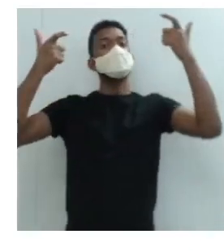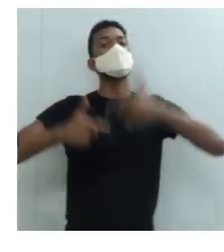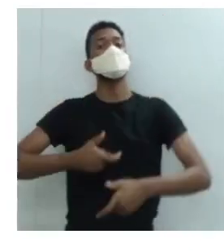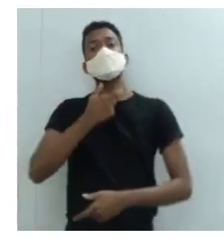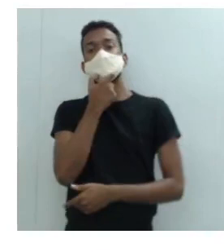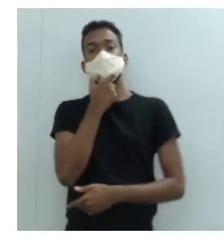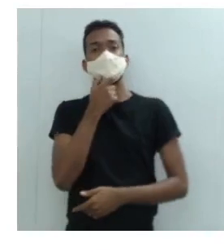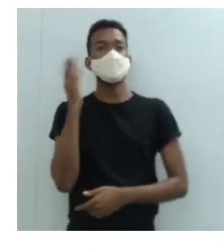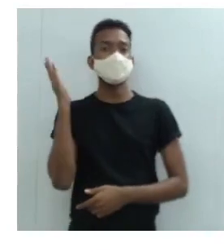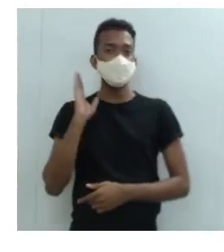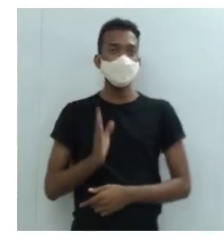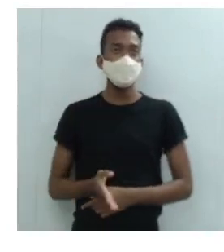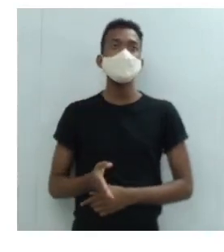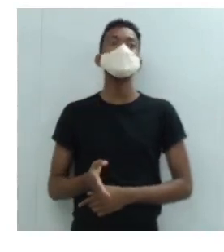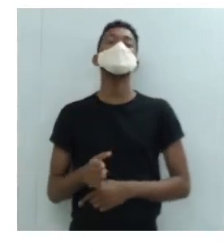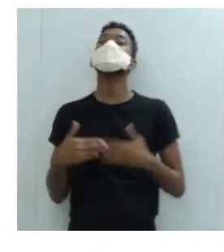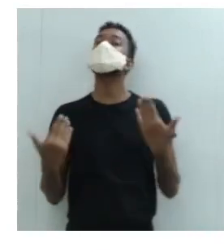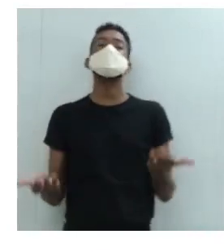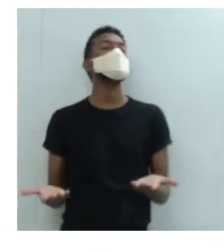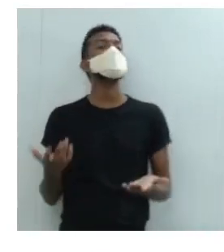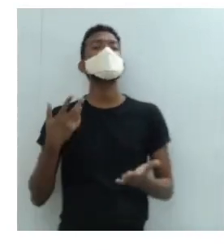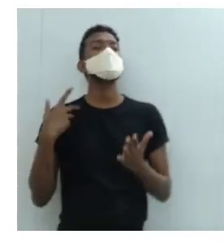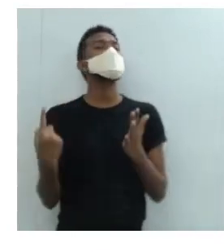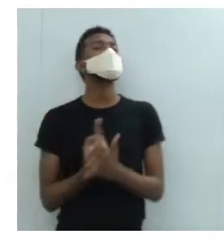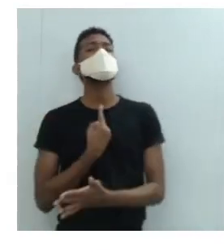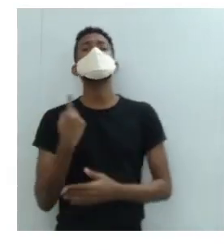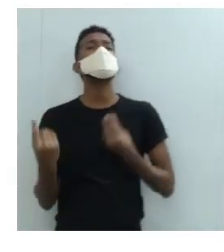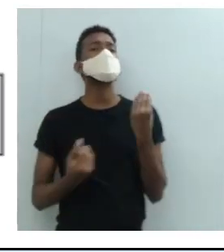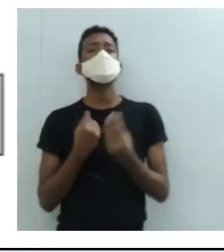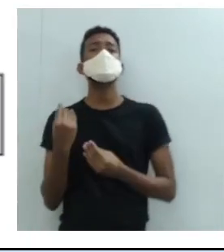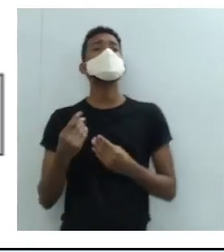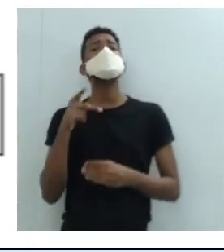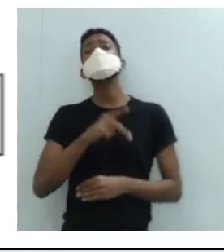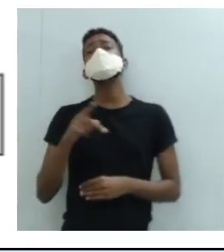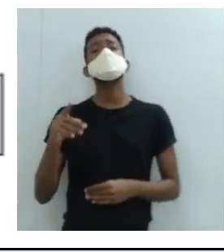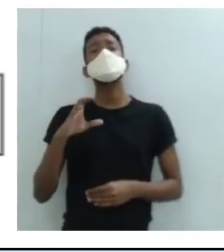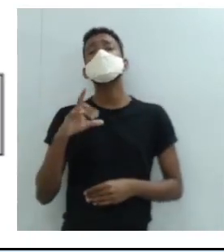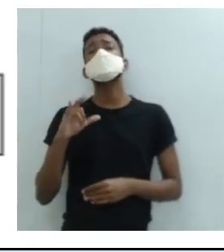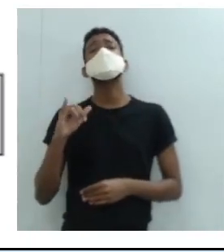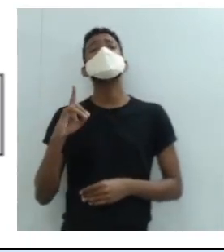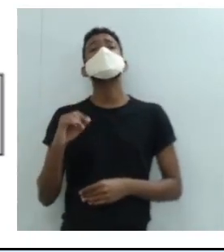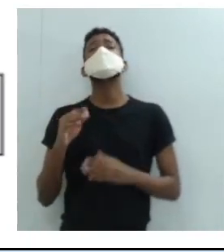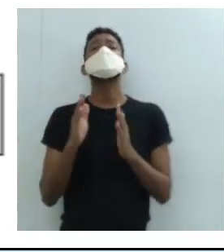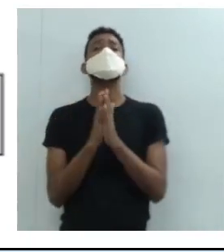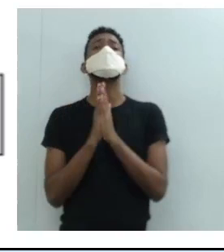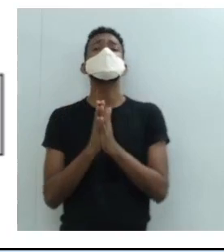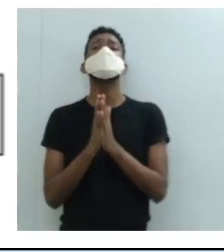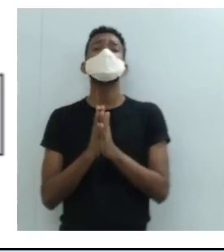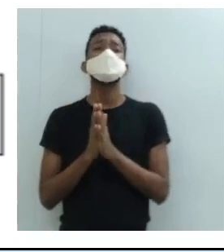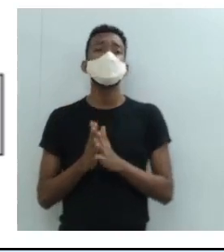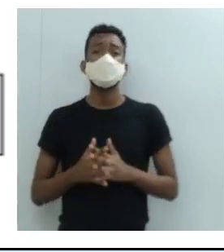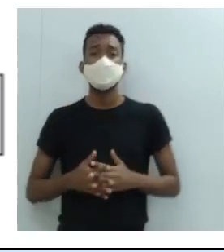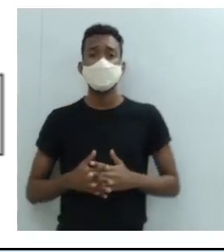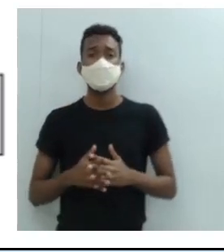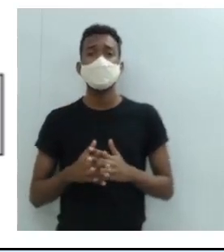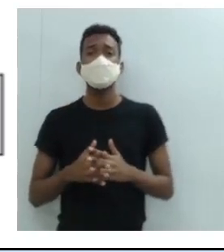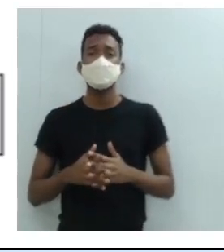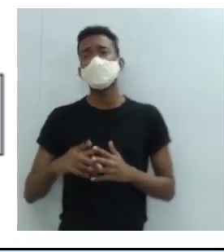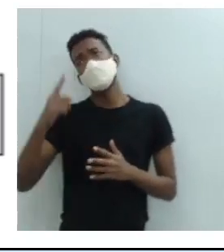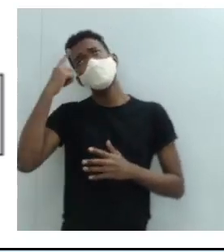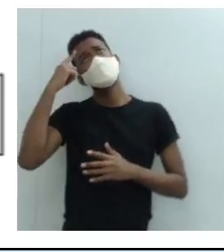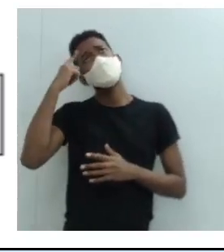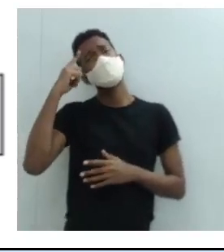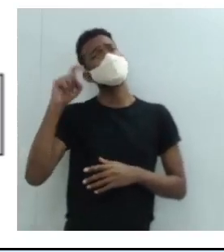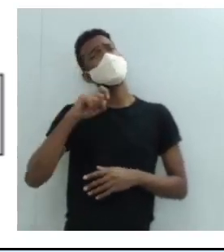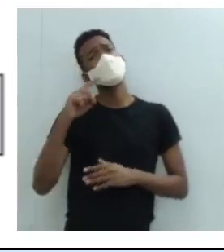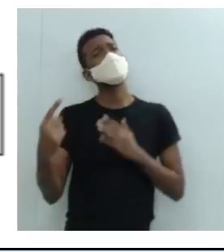monarquia na Inglaterra? Aí alguém vai me perguntar, professor Cláudio Nascimento, diga aí, eu estou aqui. Eu estou com a